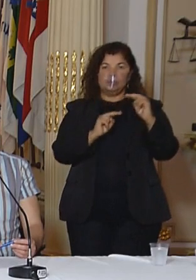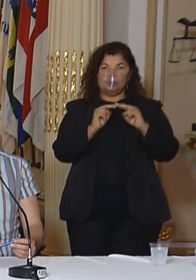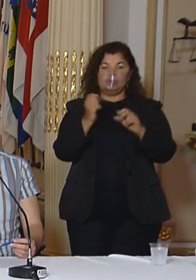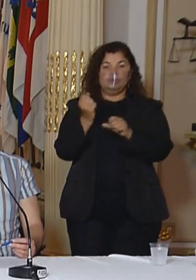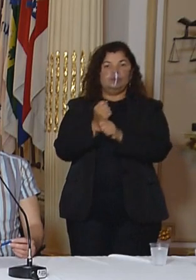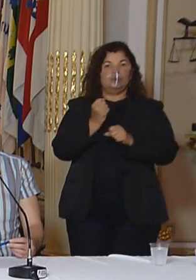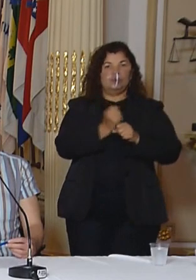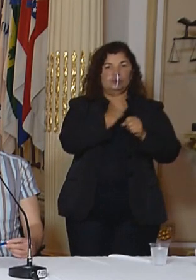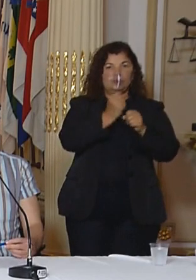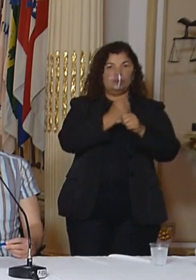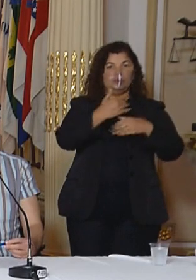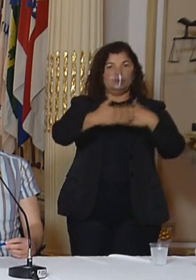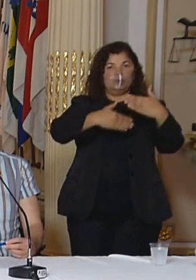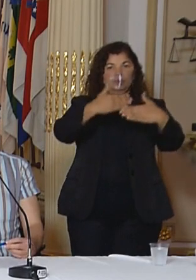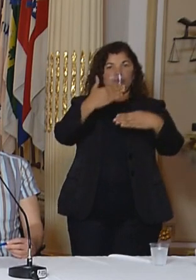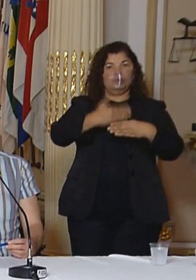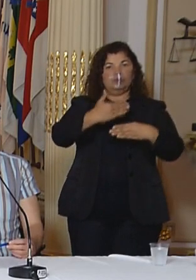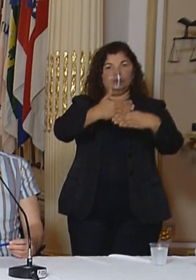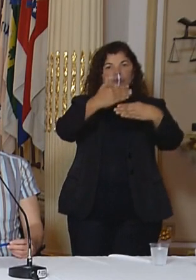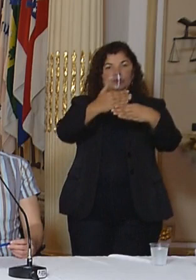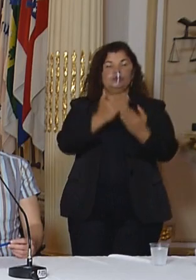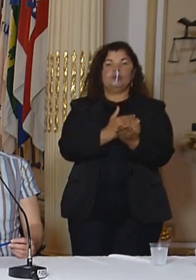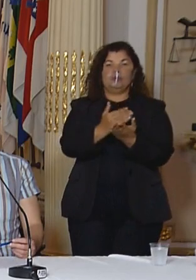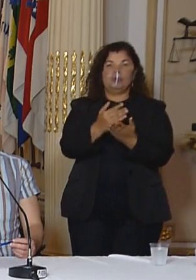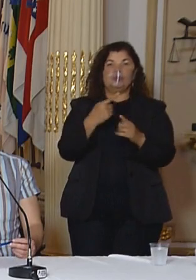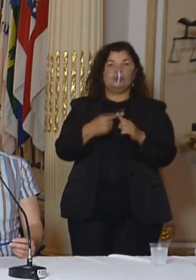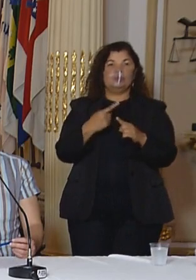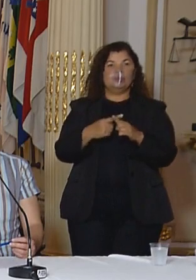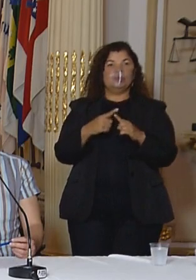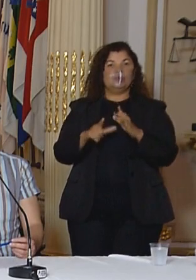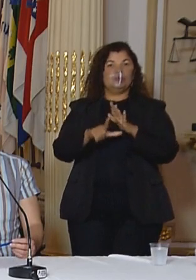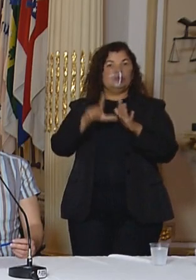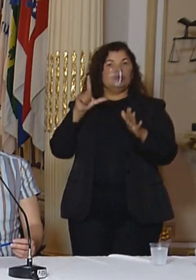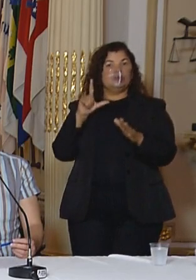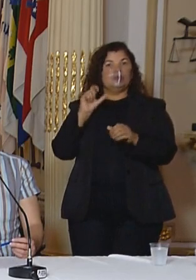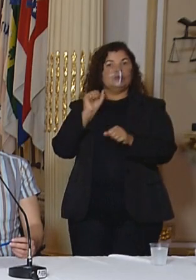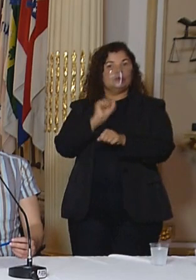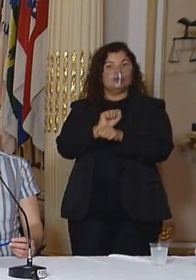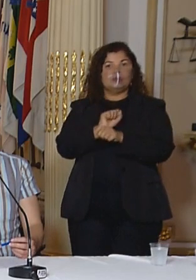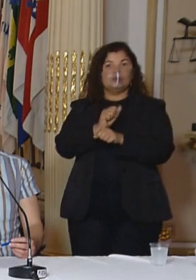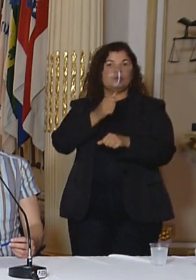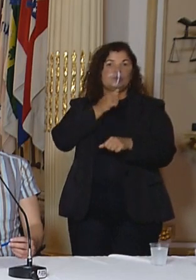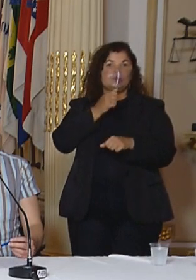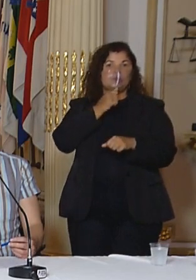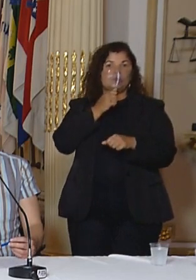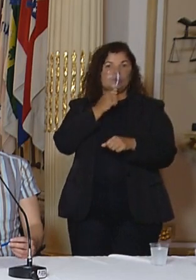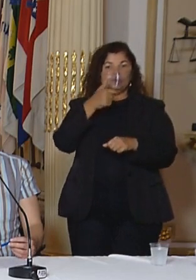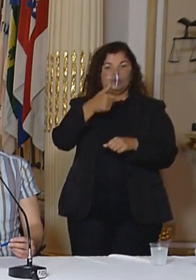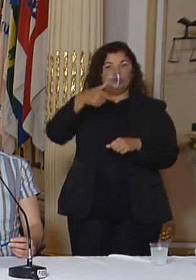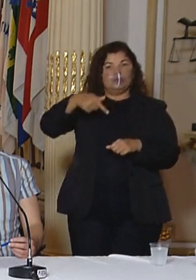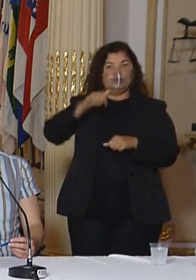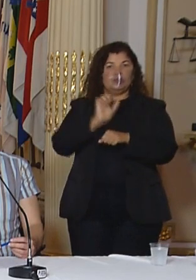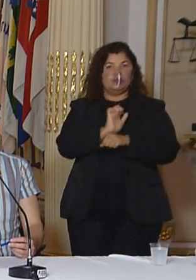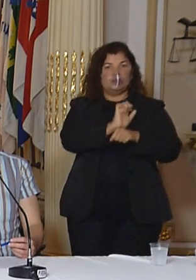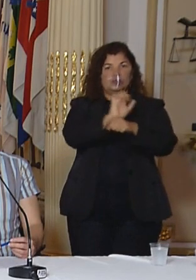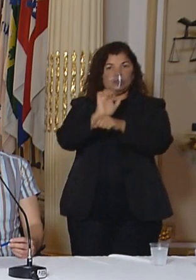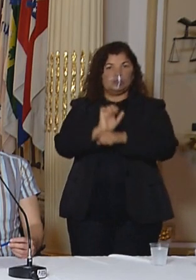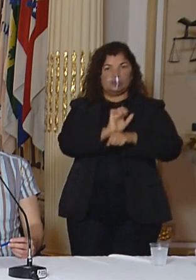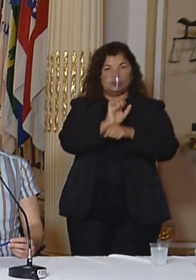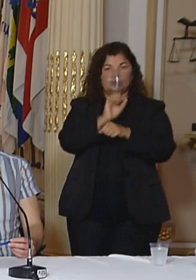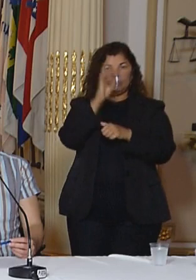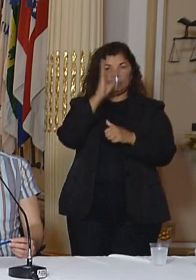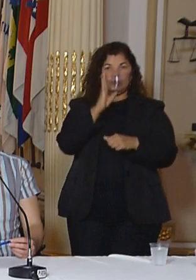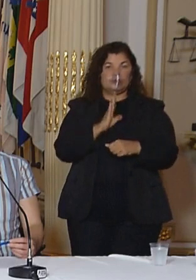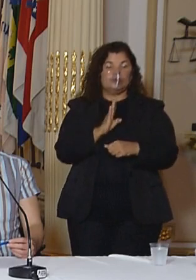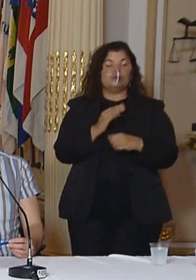civil, uma atividade que sequer parou em 24 dos 27 estados da federação. O